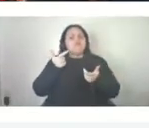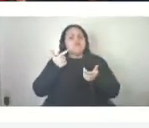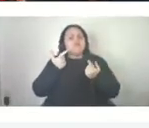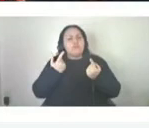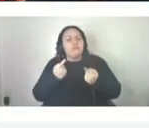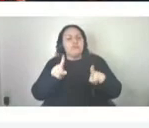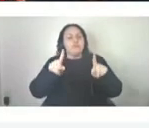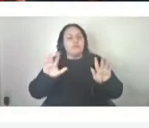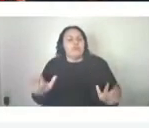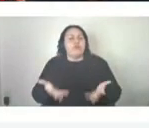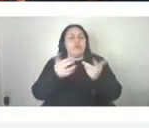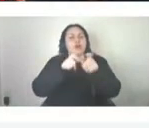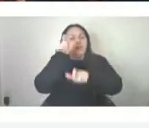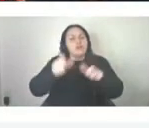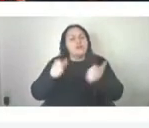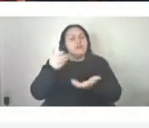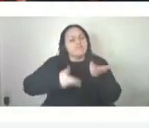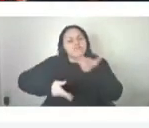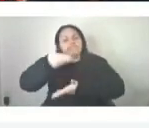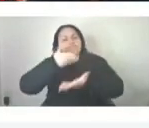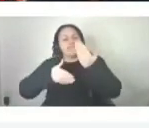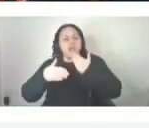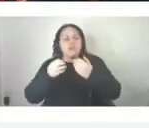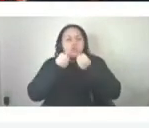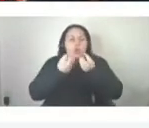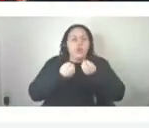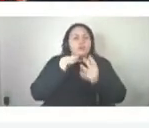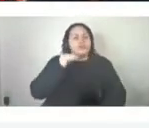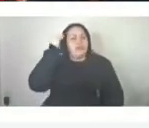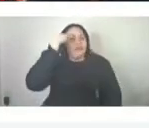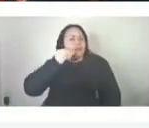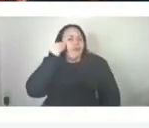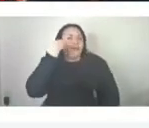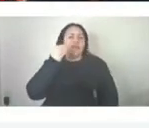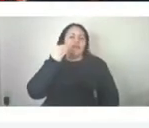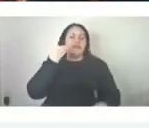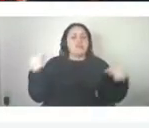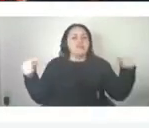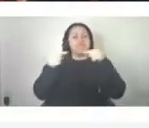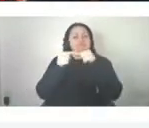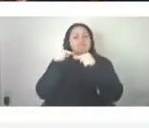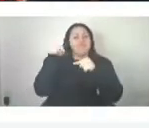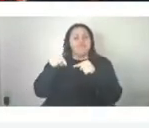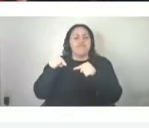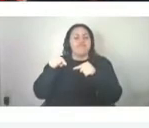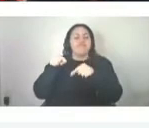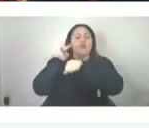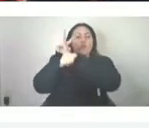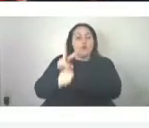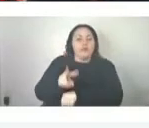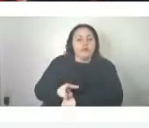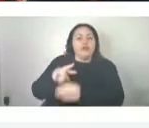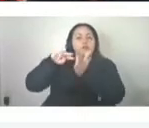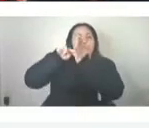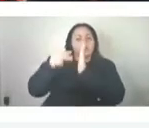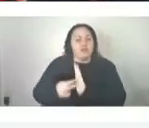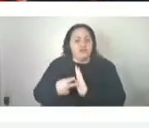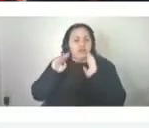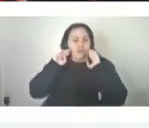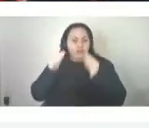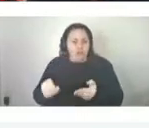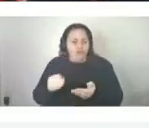saúde com essa reflexão. Né? Porque se a gente acredita e se coloca na cena do